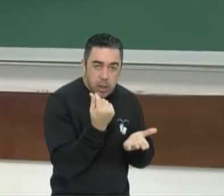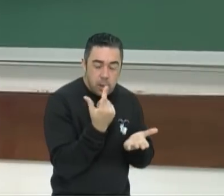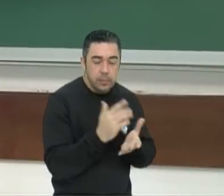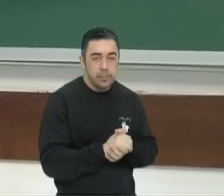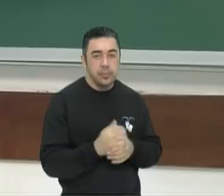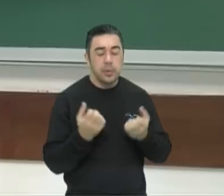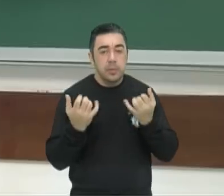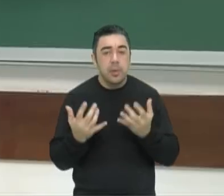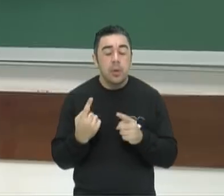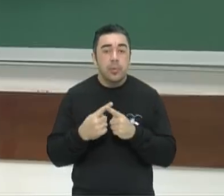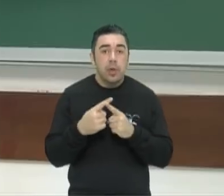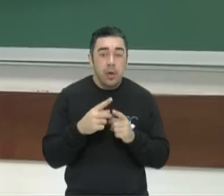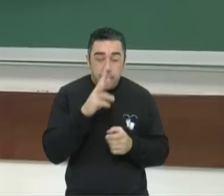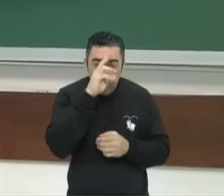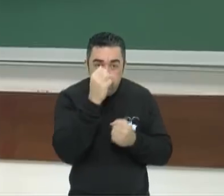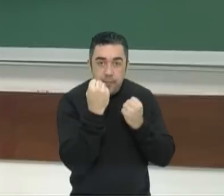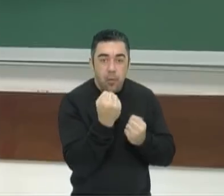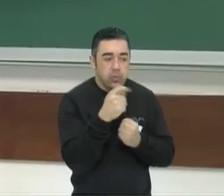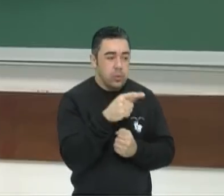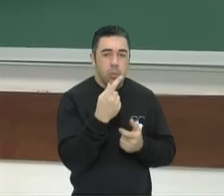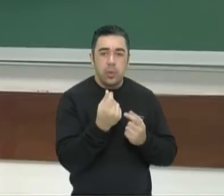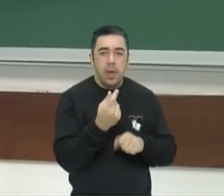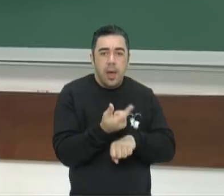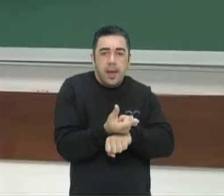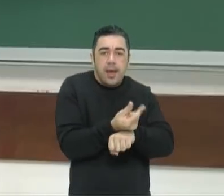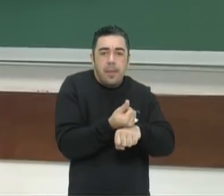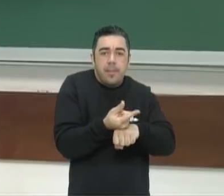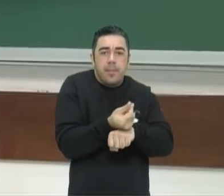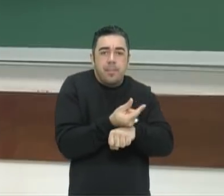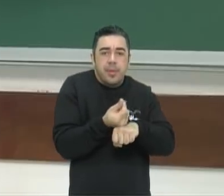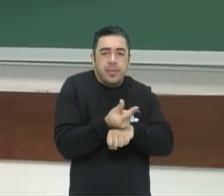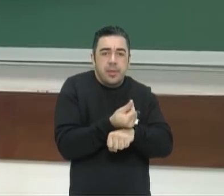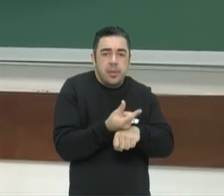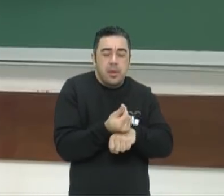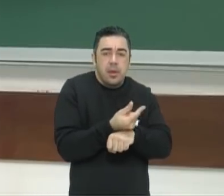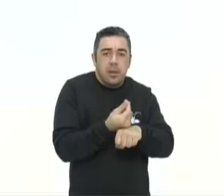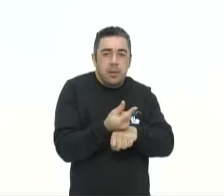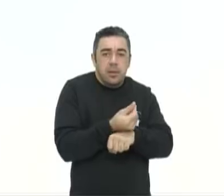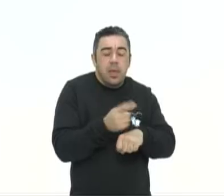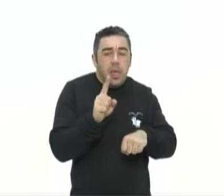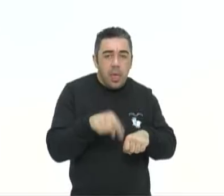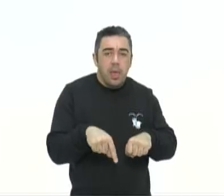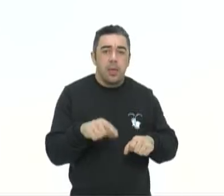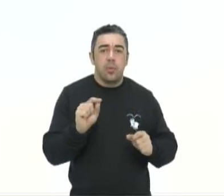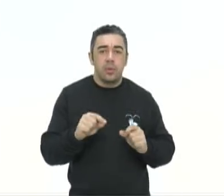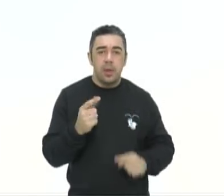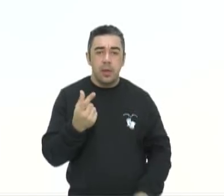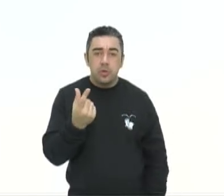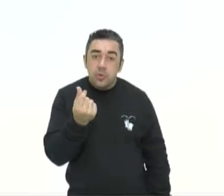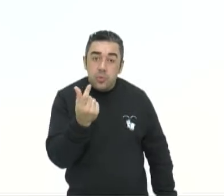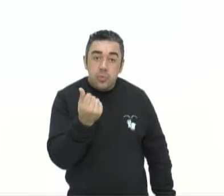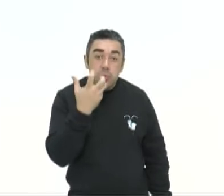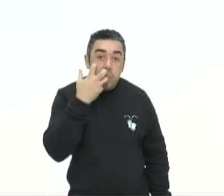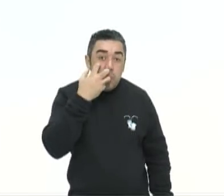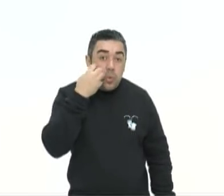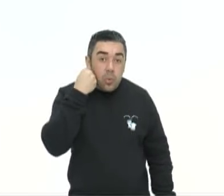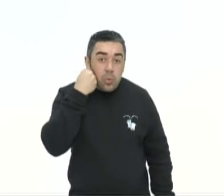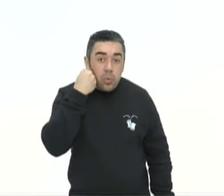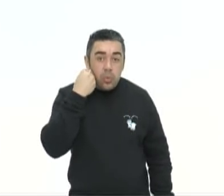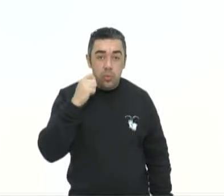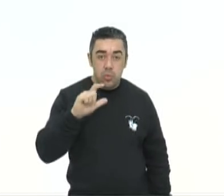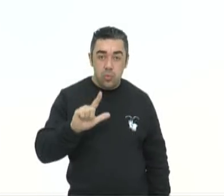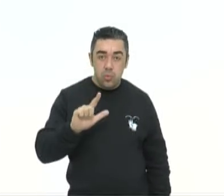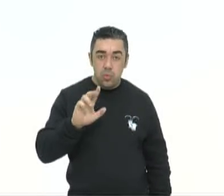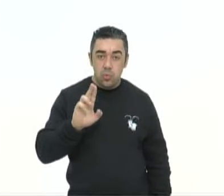antes, fortaleceu o sistema capitalista. Esse sistema que é baseado no capital, no lucro. Então, qual que é a